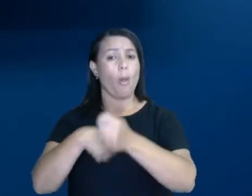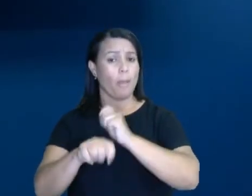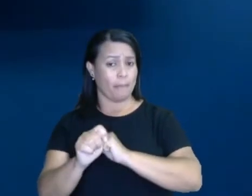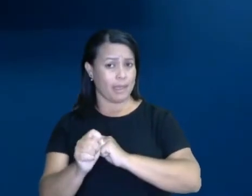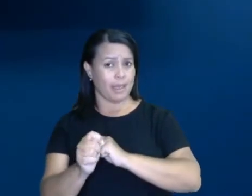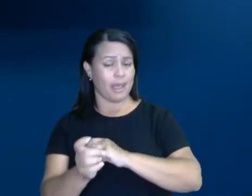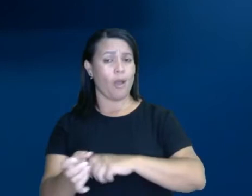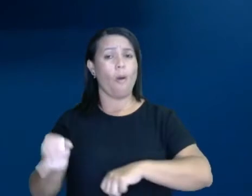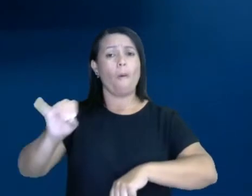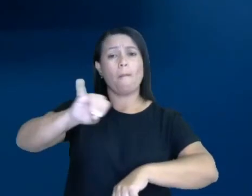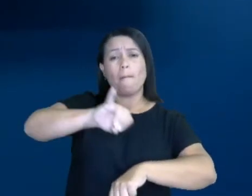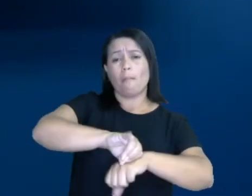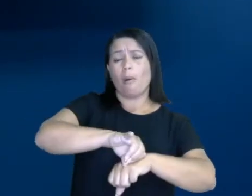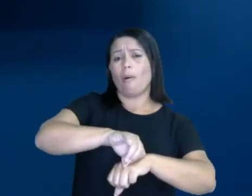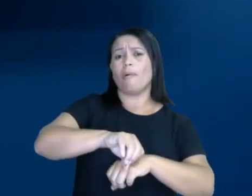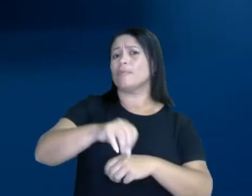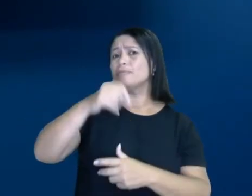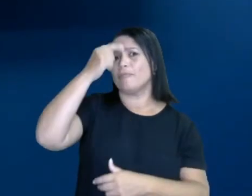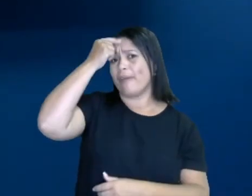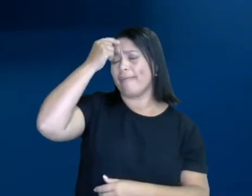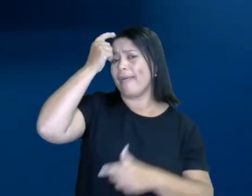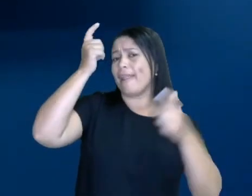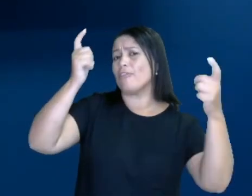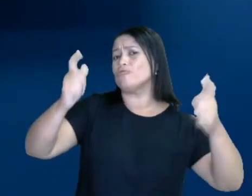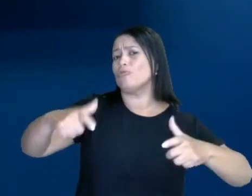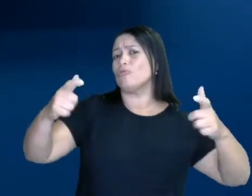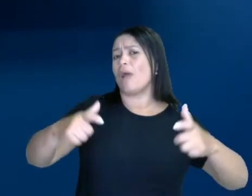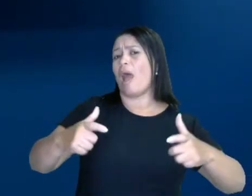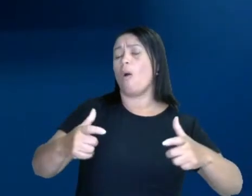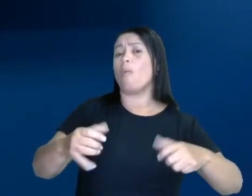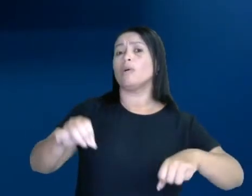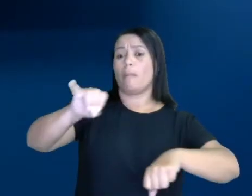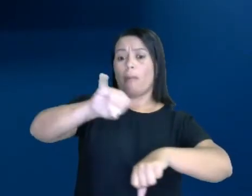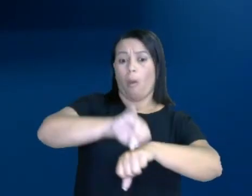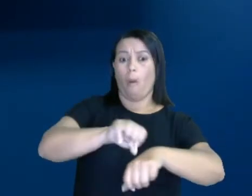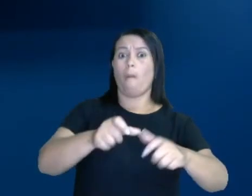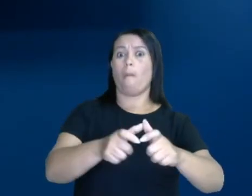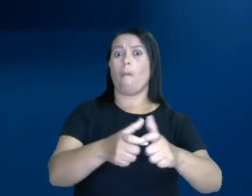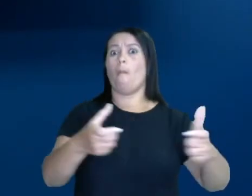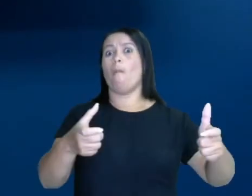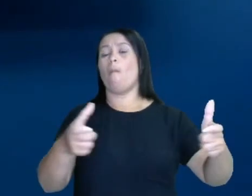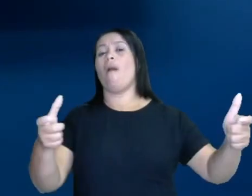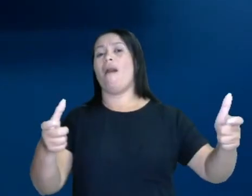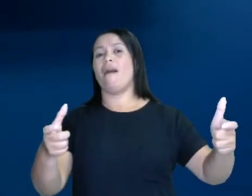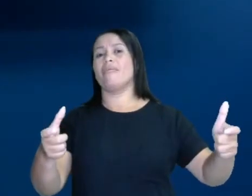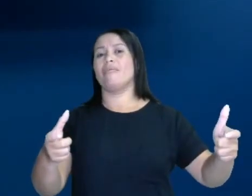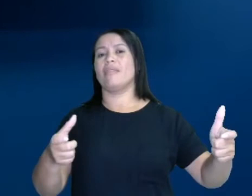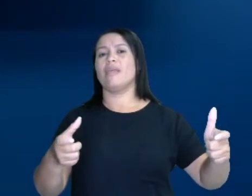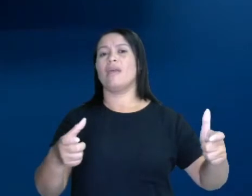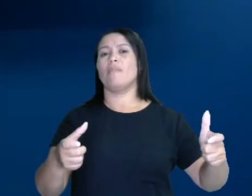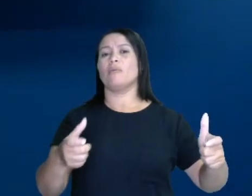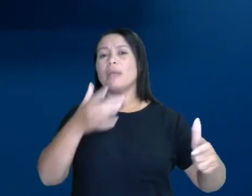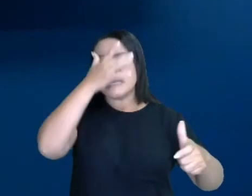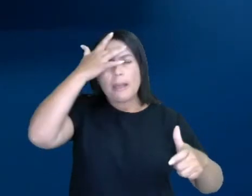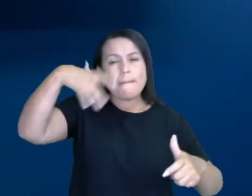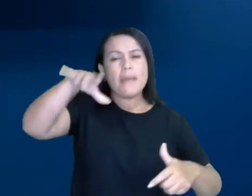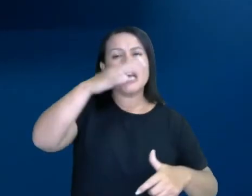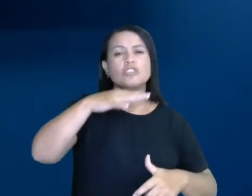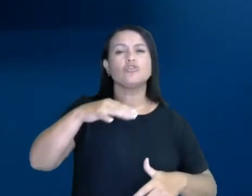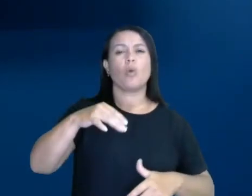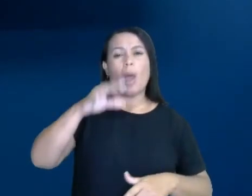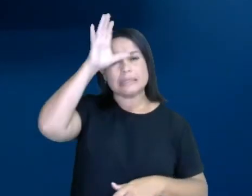o polo acadêmico de uma região? Quanto maior o polo acadêmico de uma região, quanto maior a instrução das pessoas